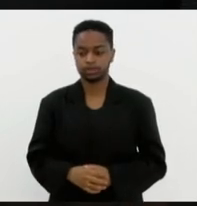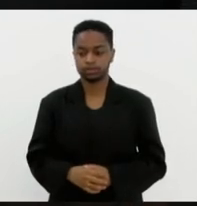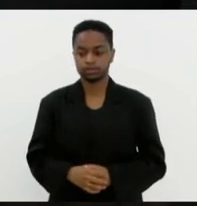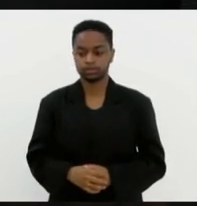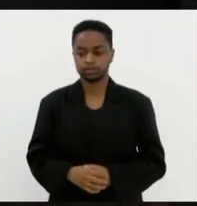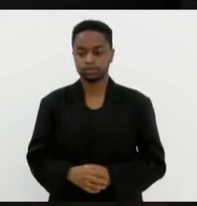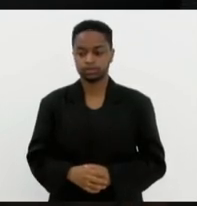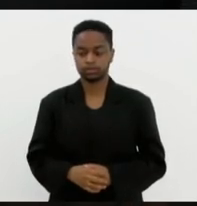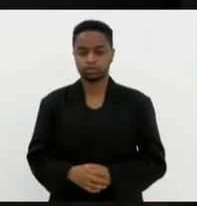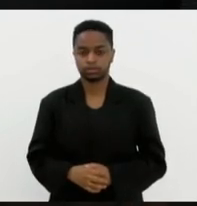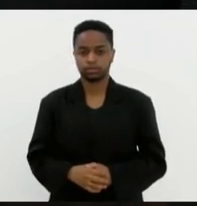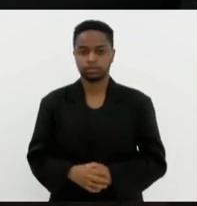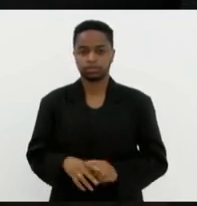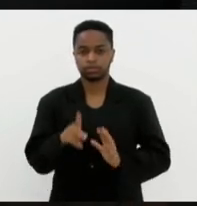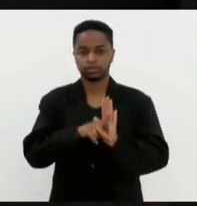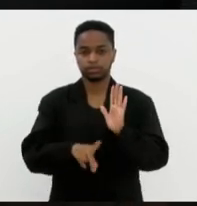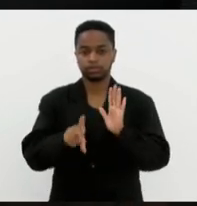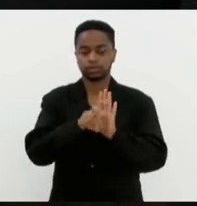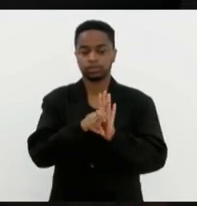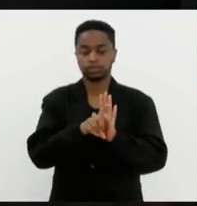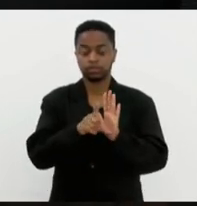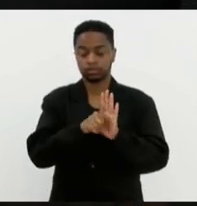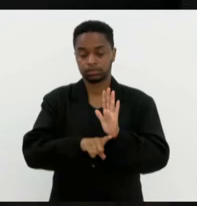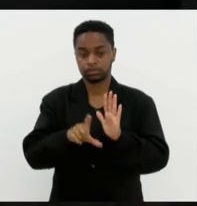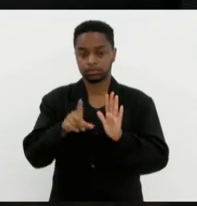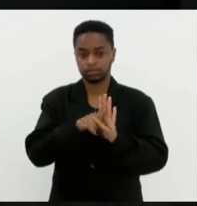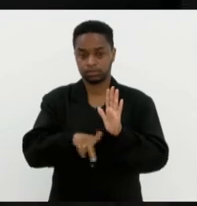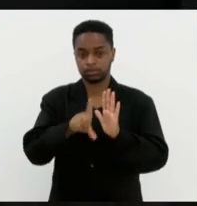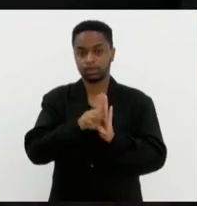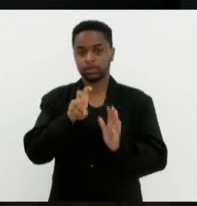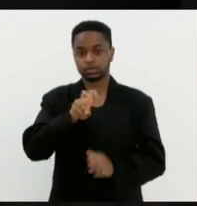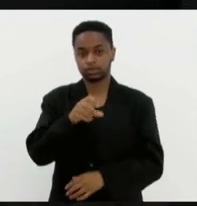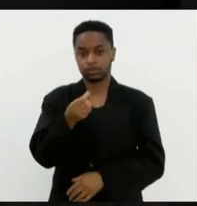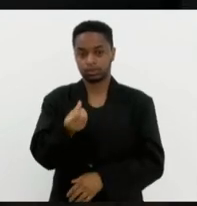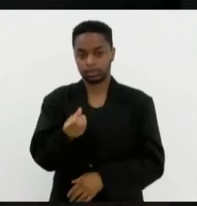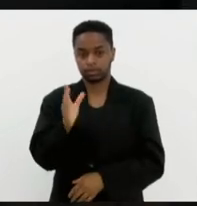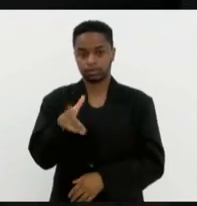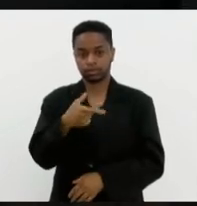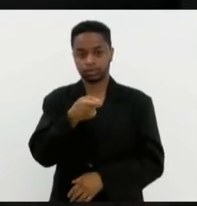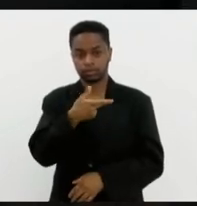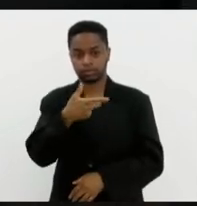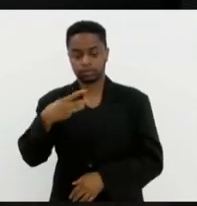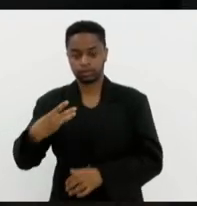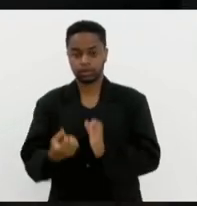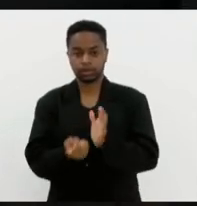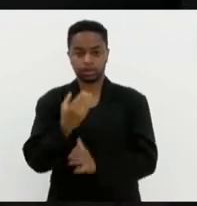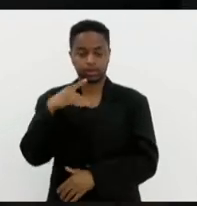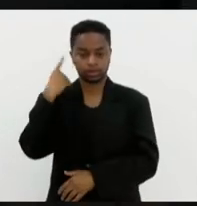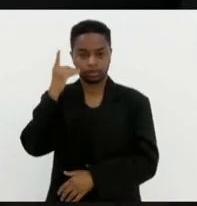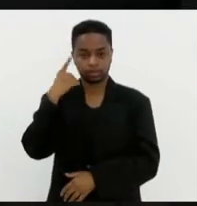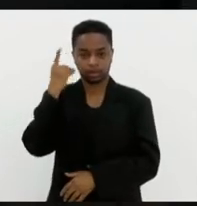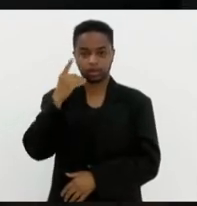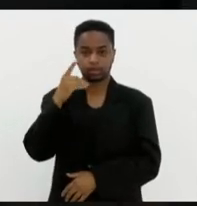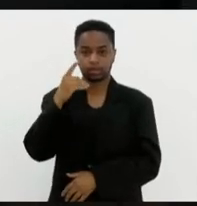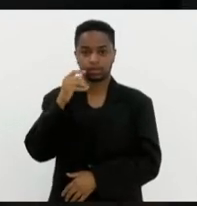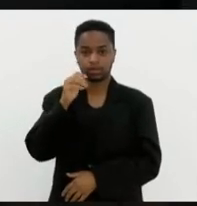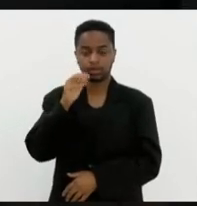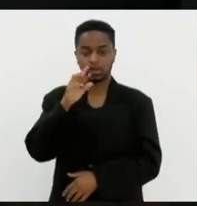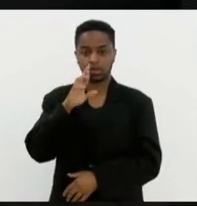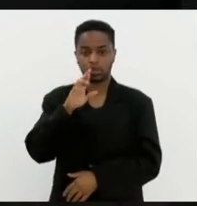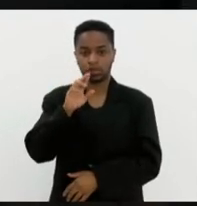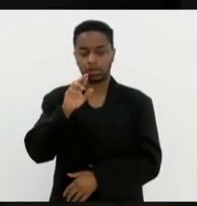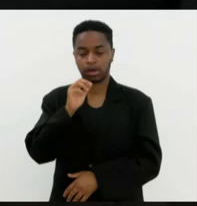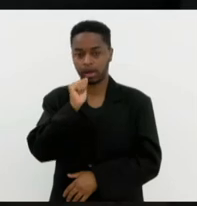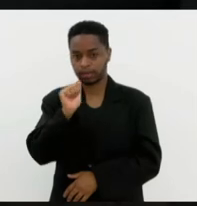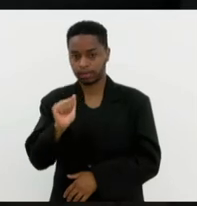Anuncio o projeto de lei número 56/2023, de autoria dos deputados Rodrigo Amorim e Vitor Júnior, que considera